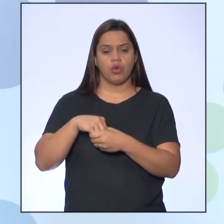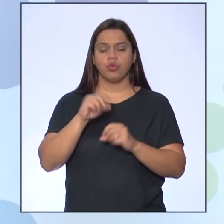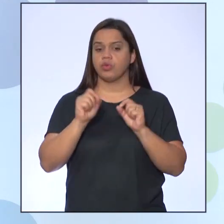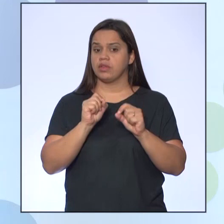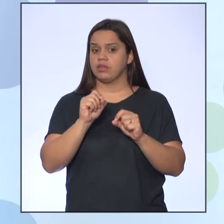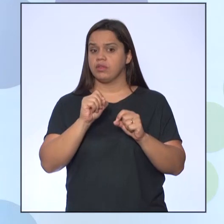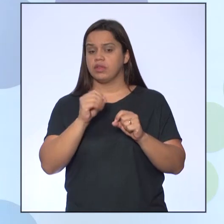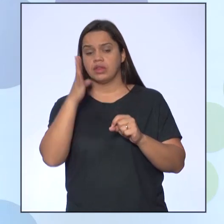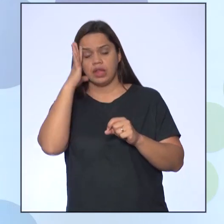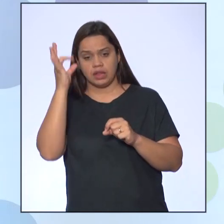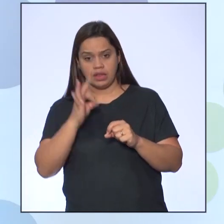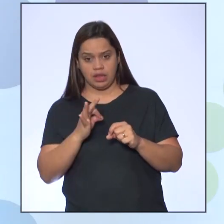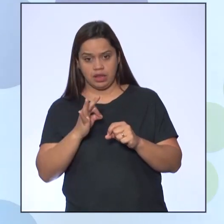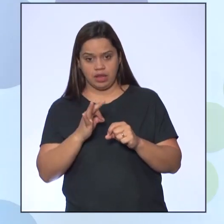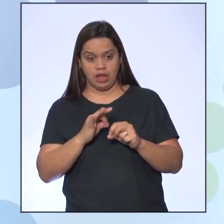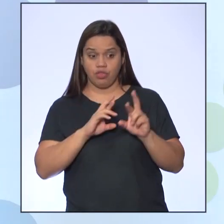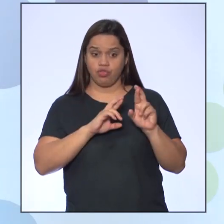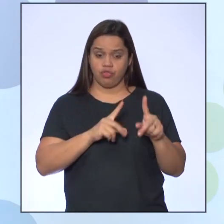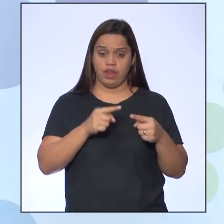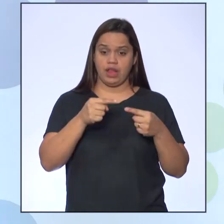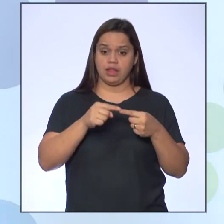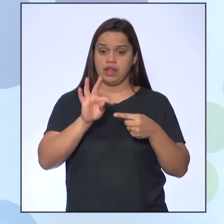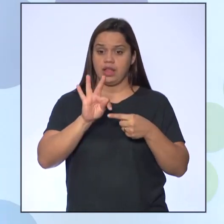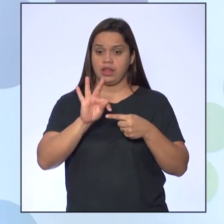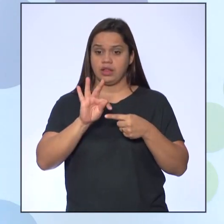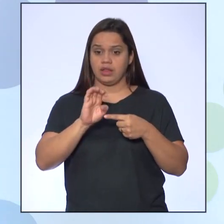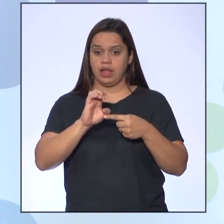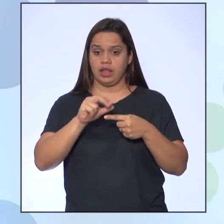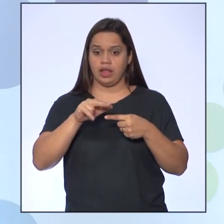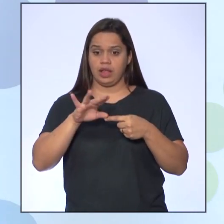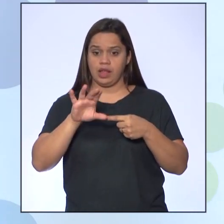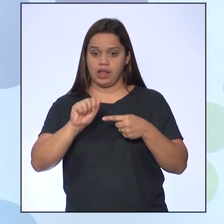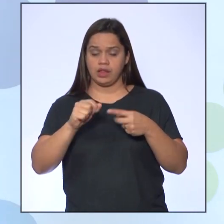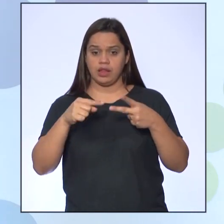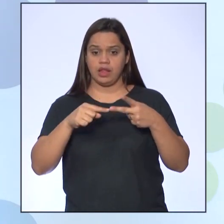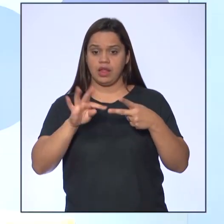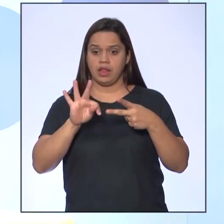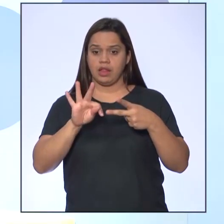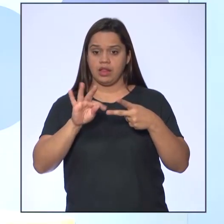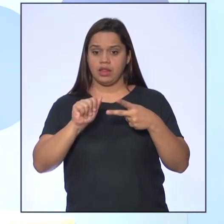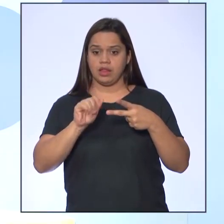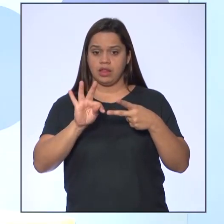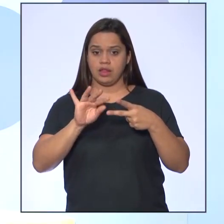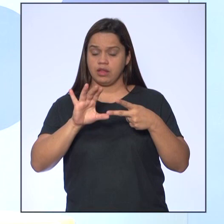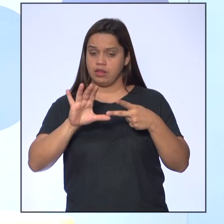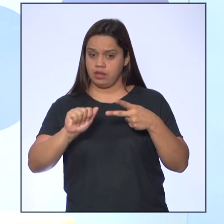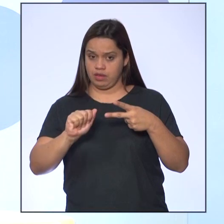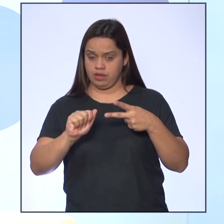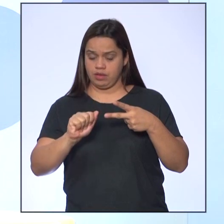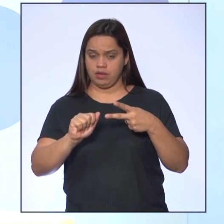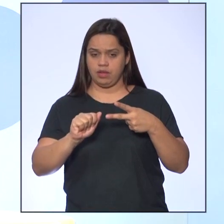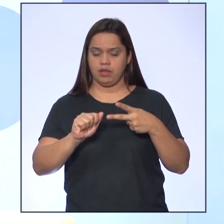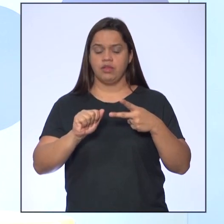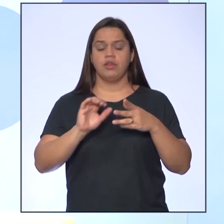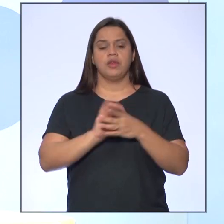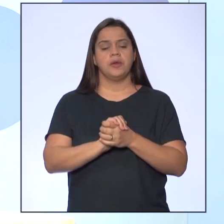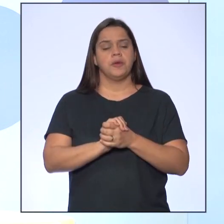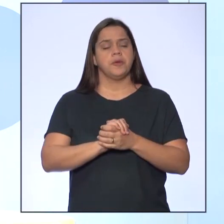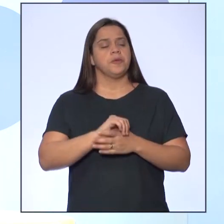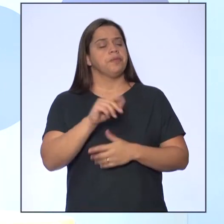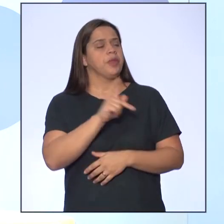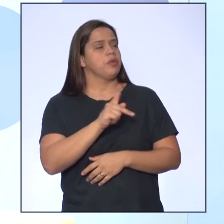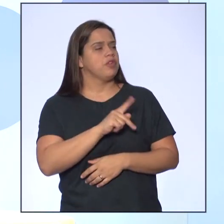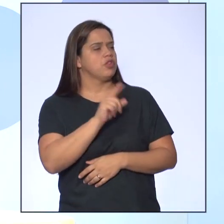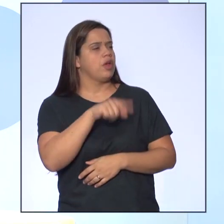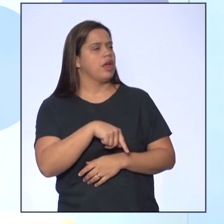entenderam. O primeiro ponto é entender a diferença entre técnica e tática, tá Ô, bom? Sandra, e vem um pouquinho do que o